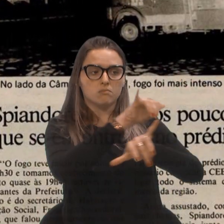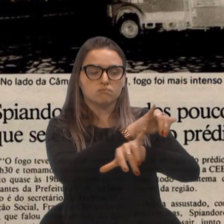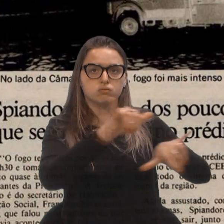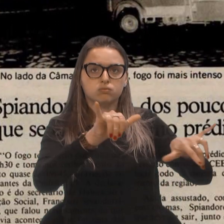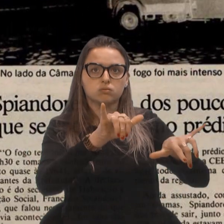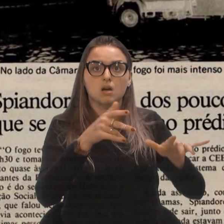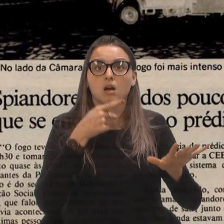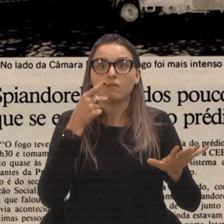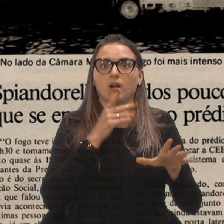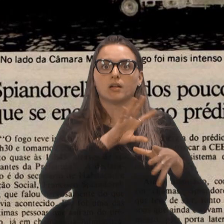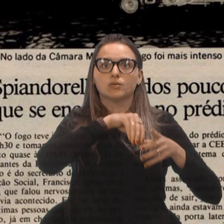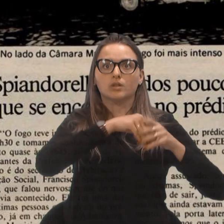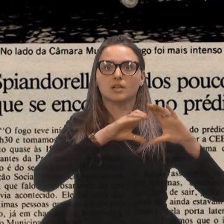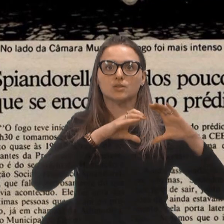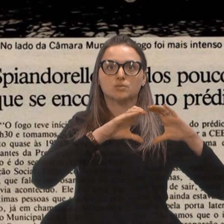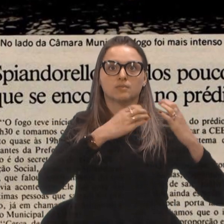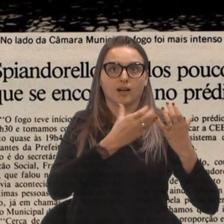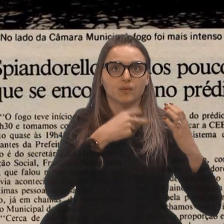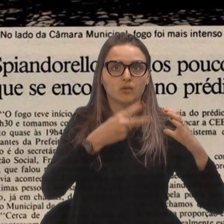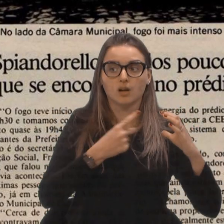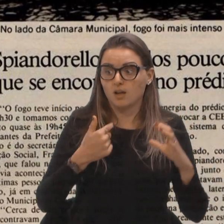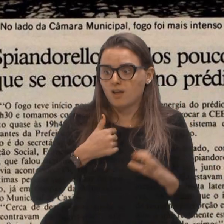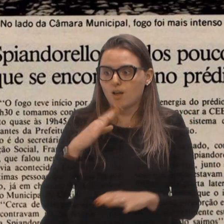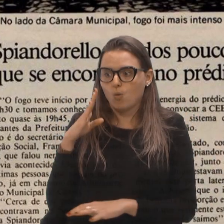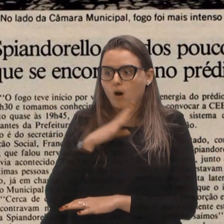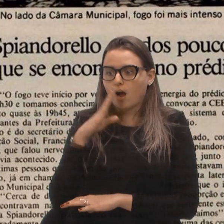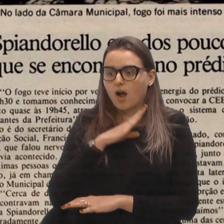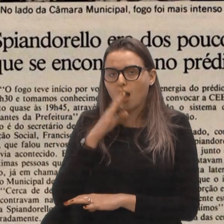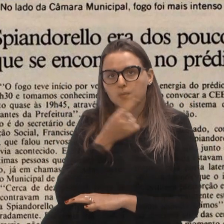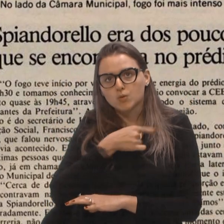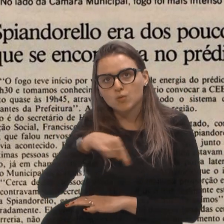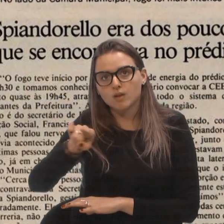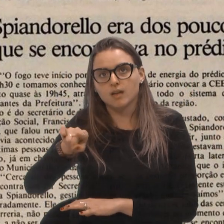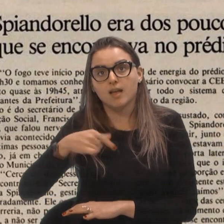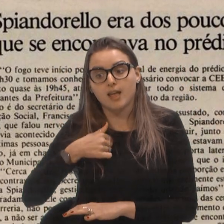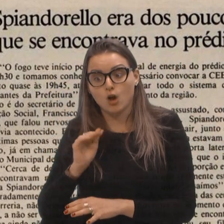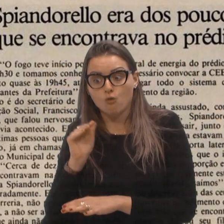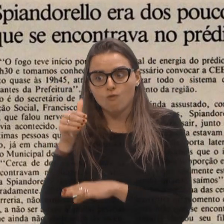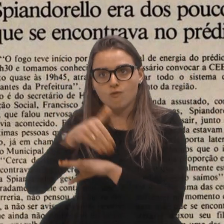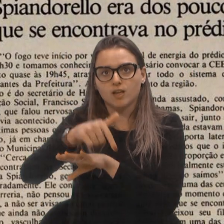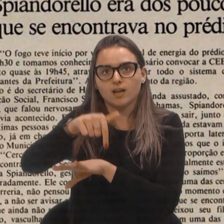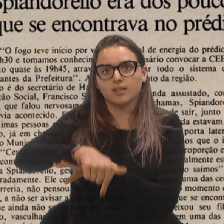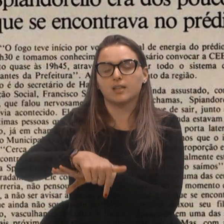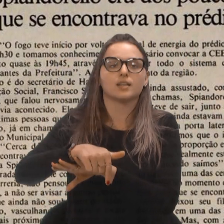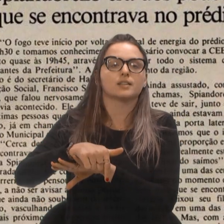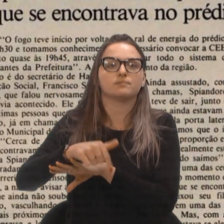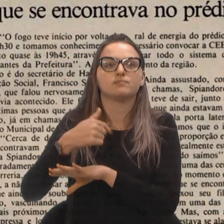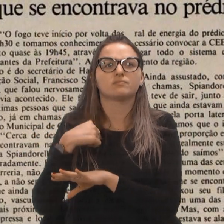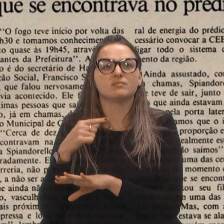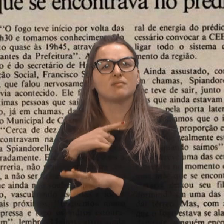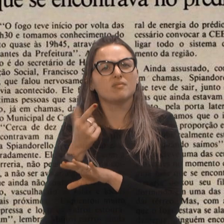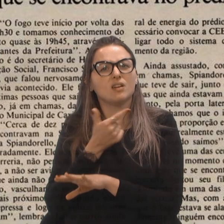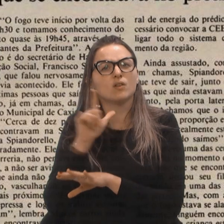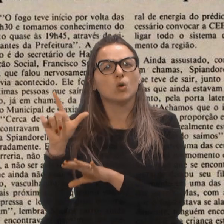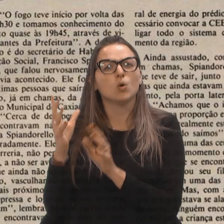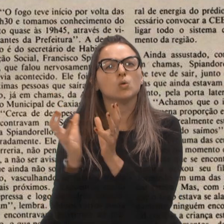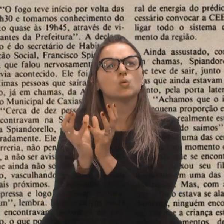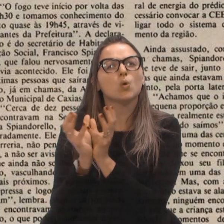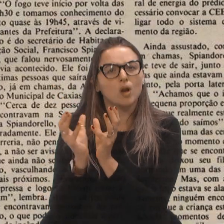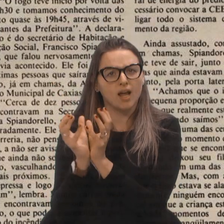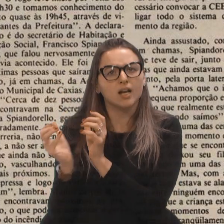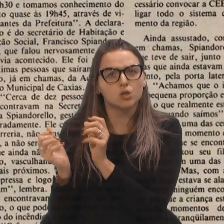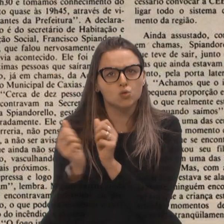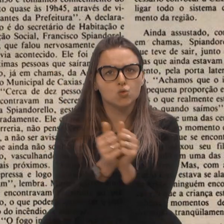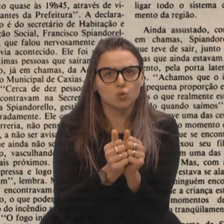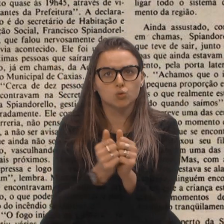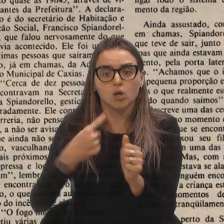boletim noticioso dizendo que era naquele caso. Imediatamente nós eu corri para cá, até por acaso eu estava com um outro colega